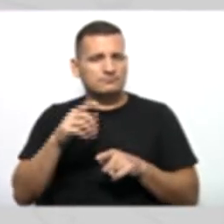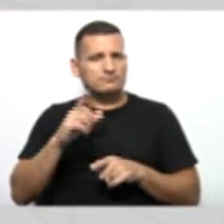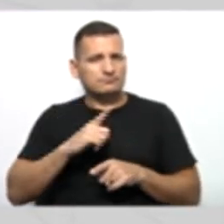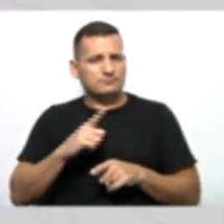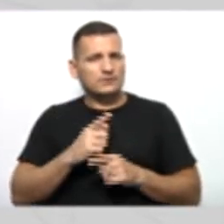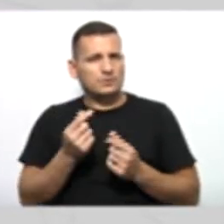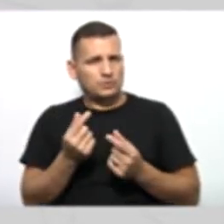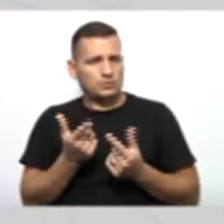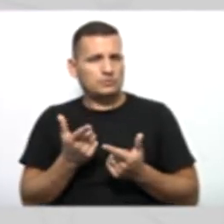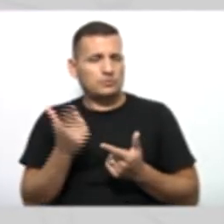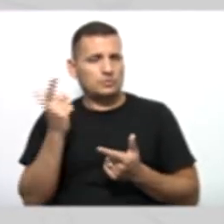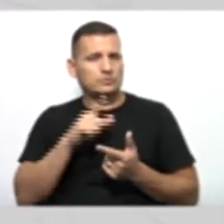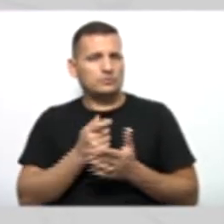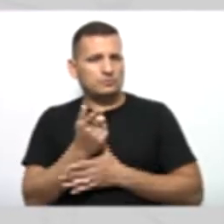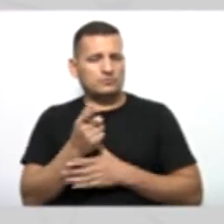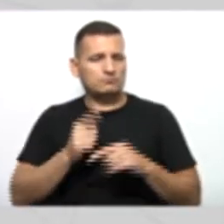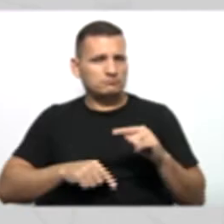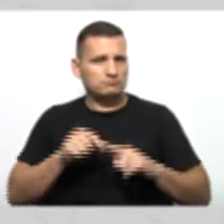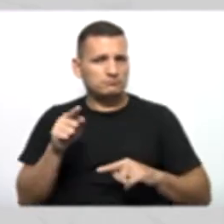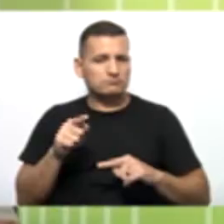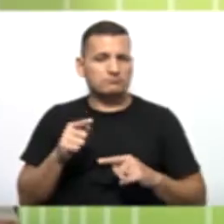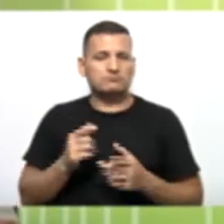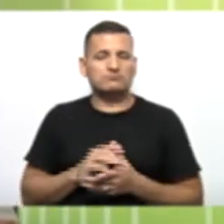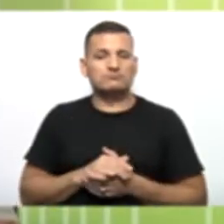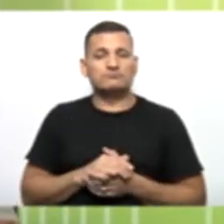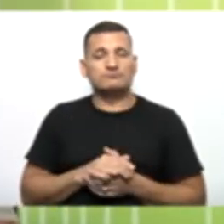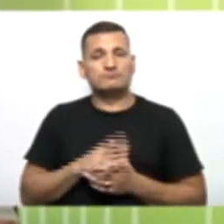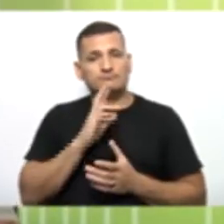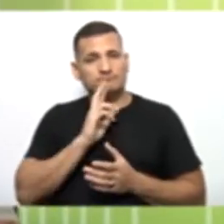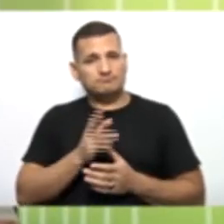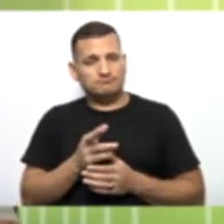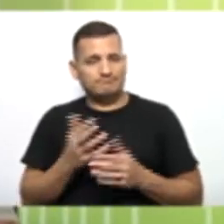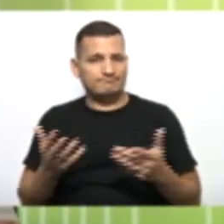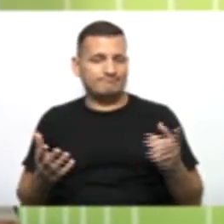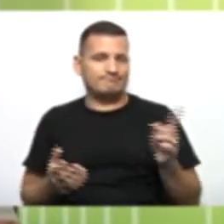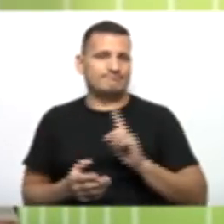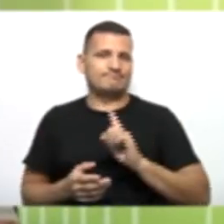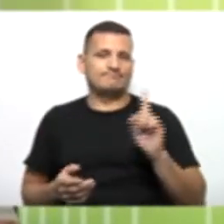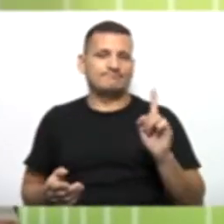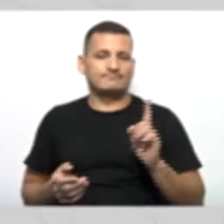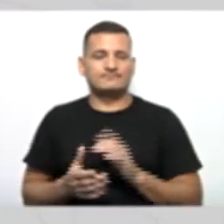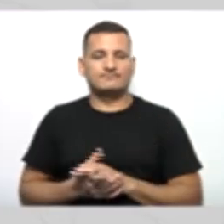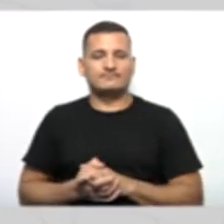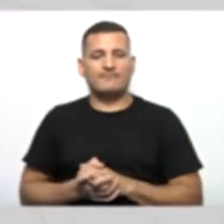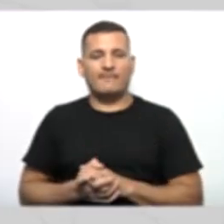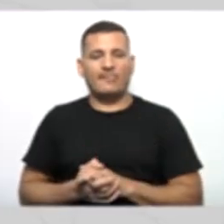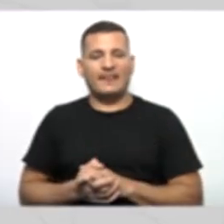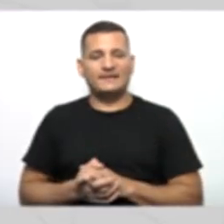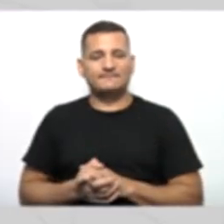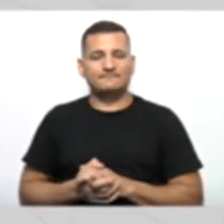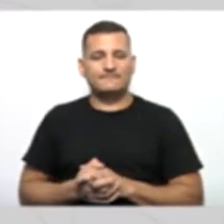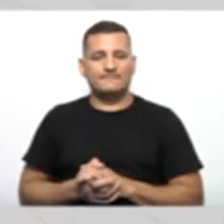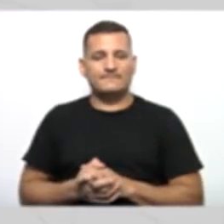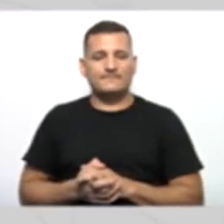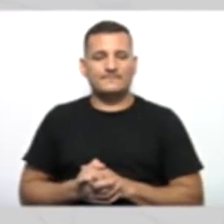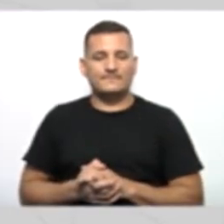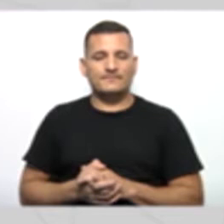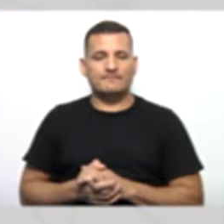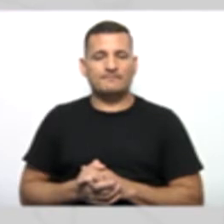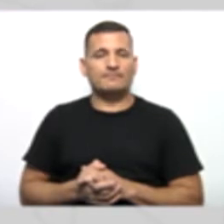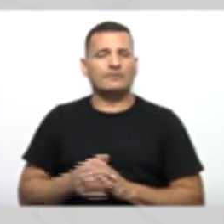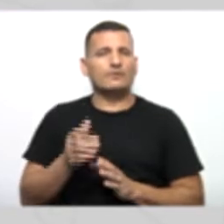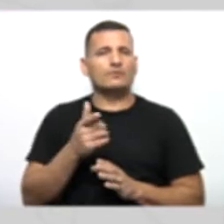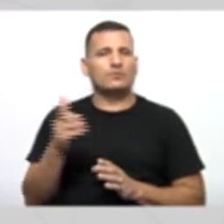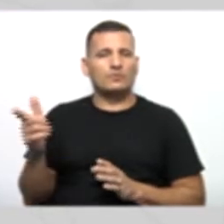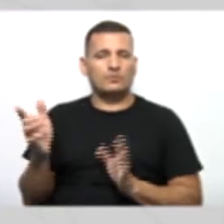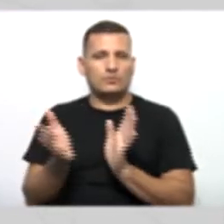financeiros suficientes para comprar esses produtos? A resposta é não. Enquanto uma outra parte da